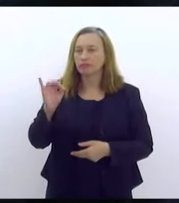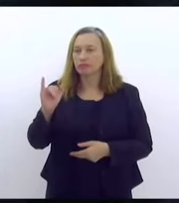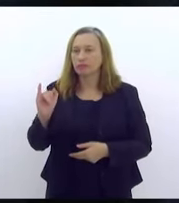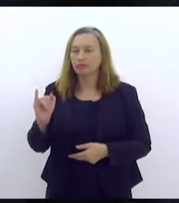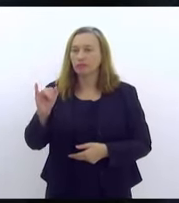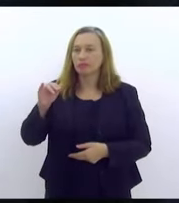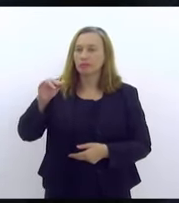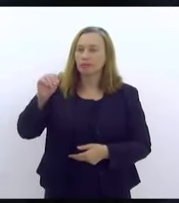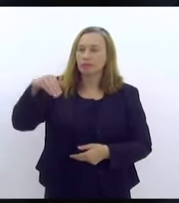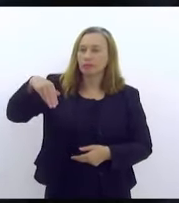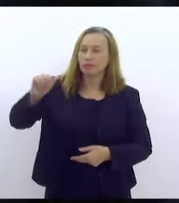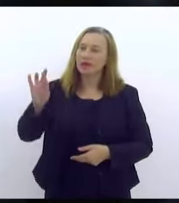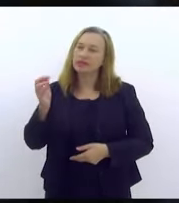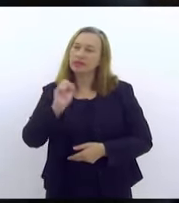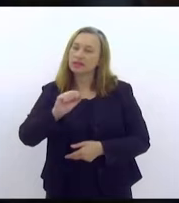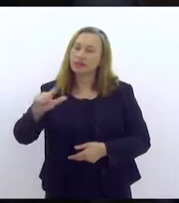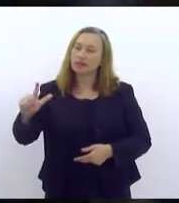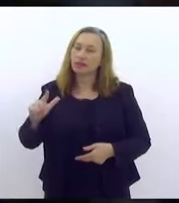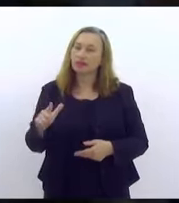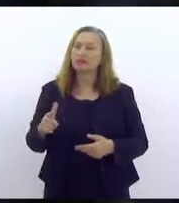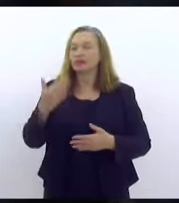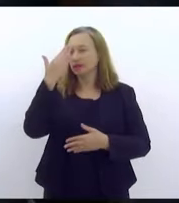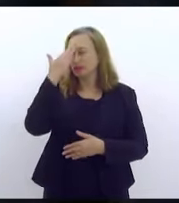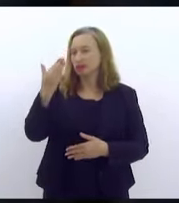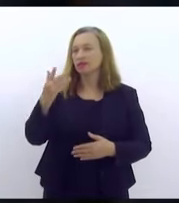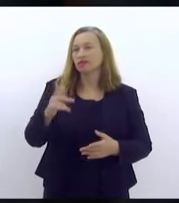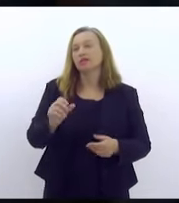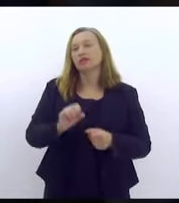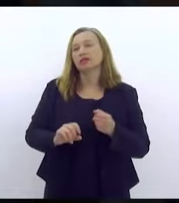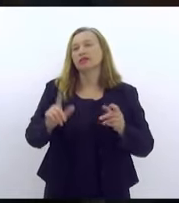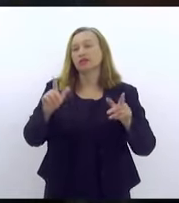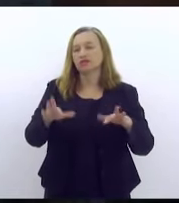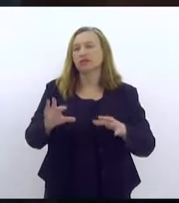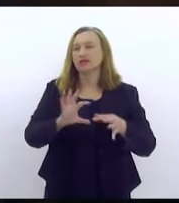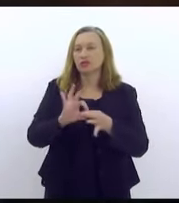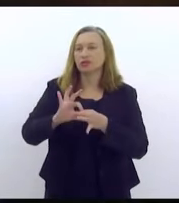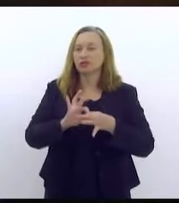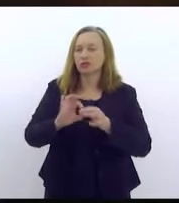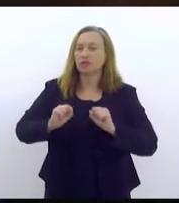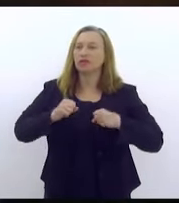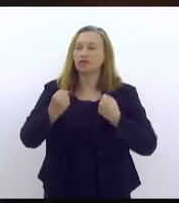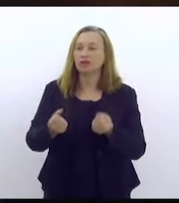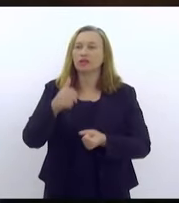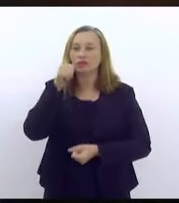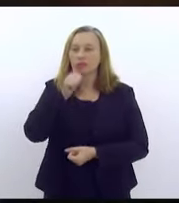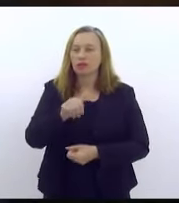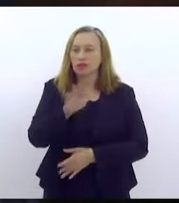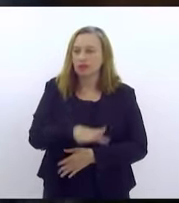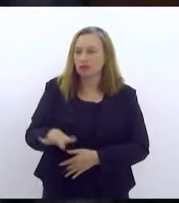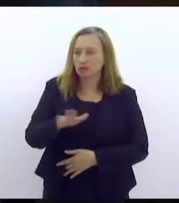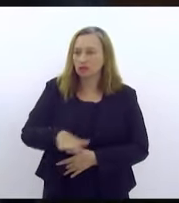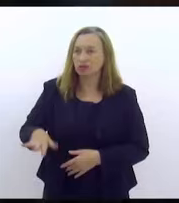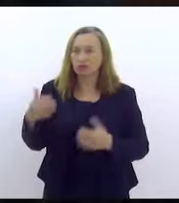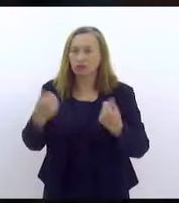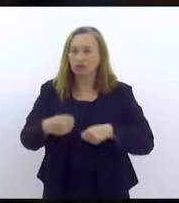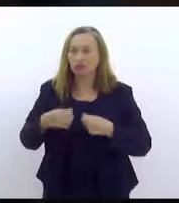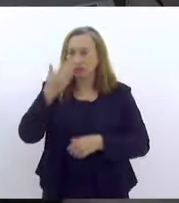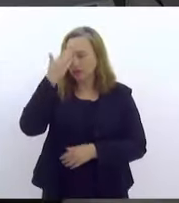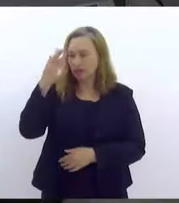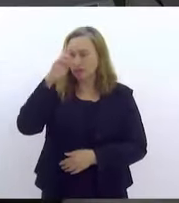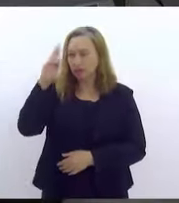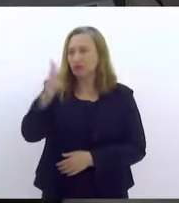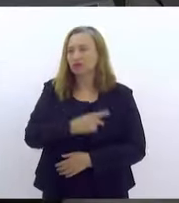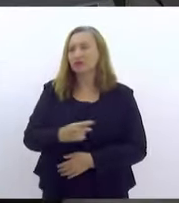tem tudo. Então, só tenho a agradecer e vamos fazer a diferença cada vez mais, se unir para defender nossas mulheres e nossas crianças que estão precisando. Obrigado,